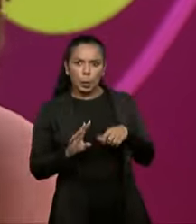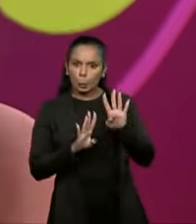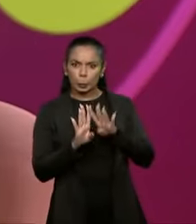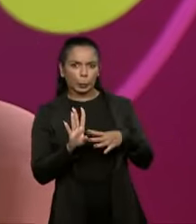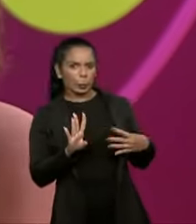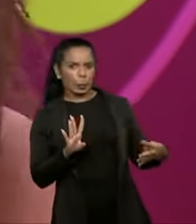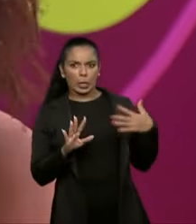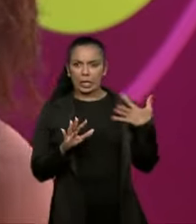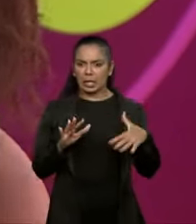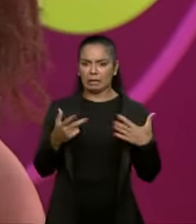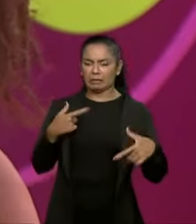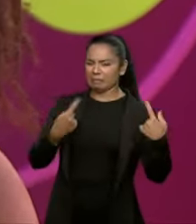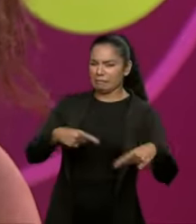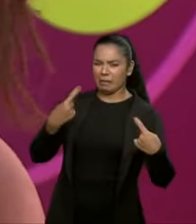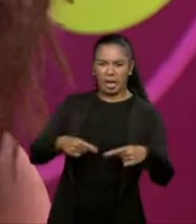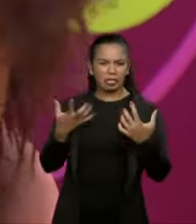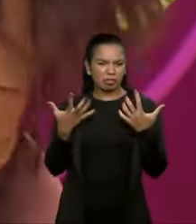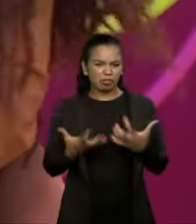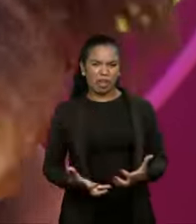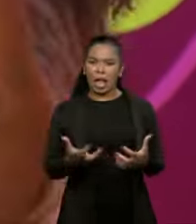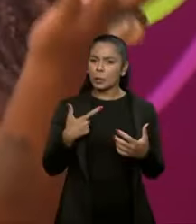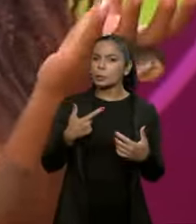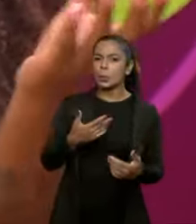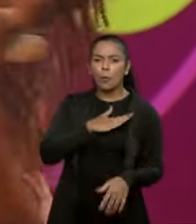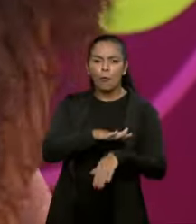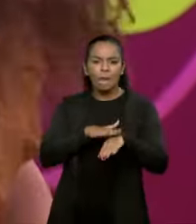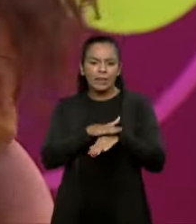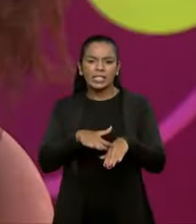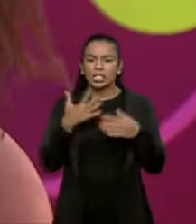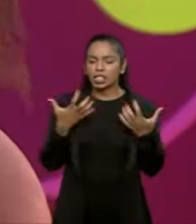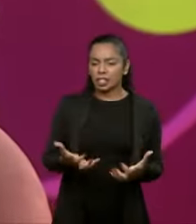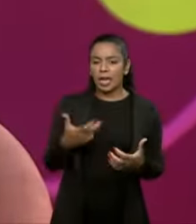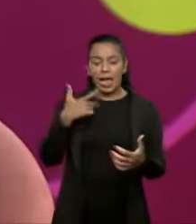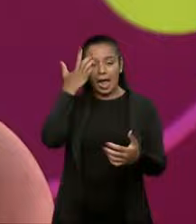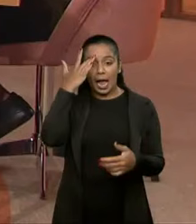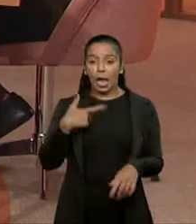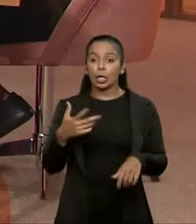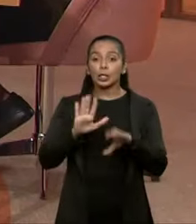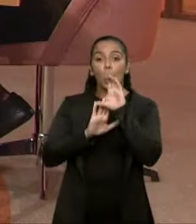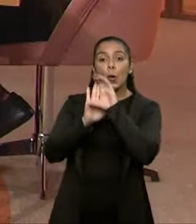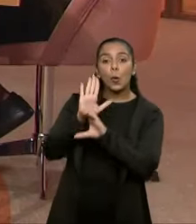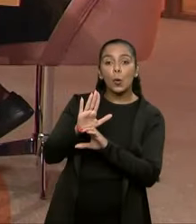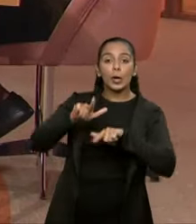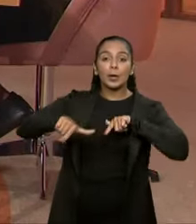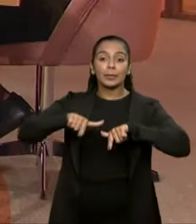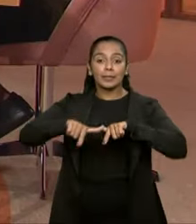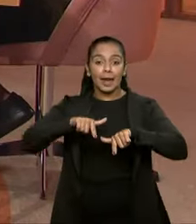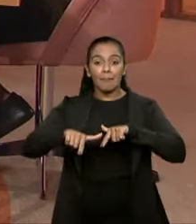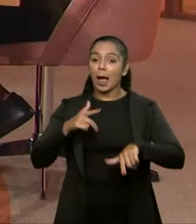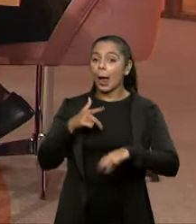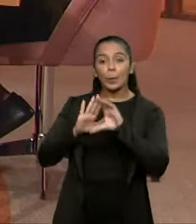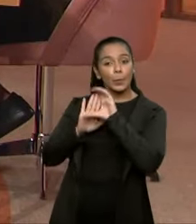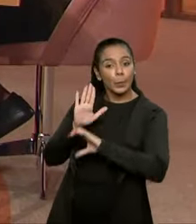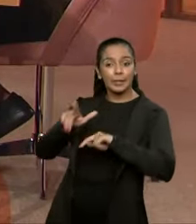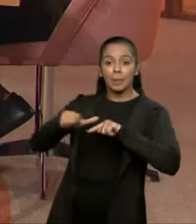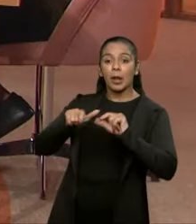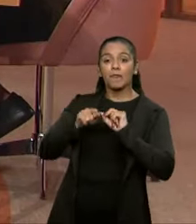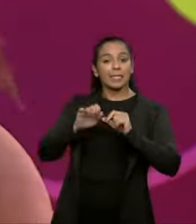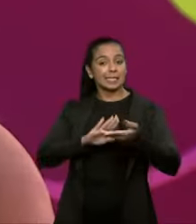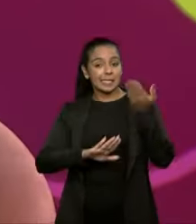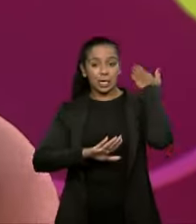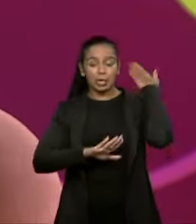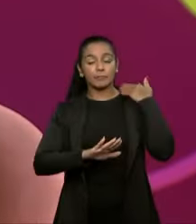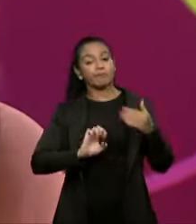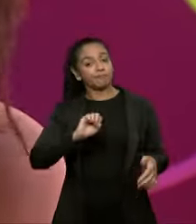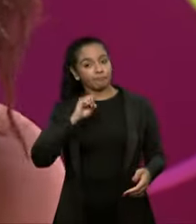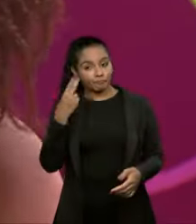Porra, debate chato, conversa chata. Às vezes as pessoas acham que é o currículo de trabalho, é o currículo vitae, né? Como a gente fazia antigamente. Ou o